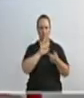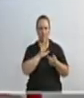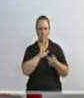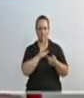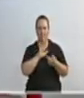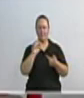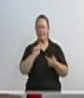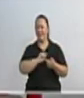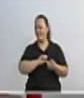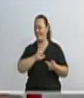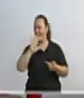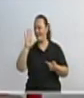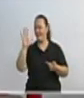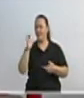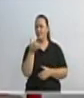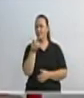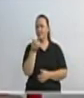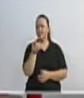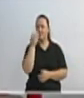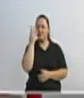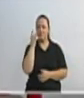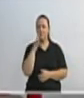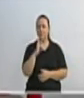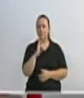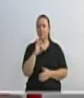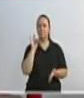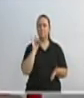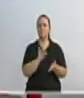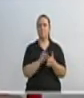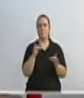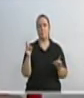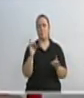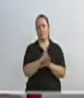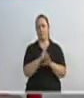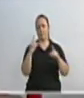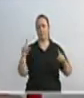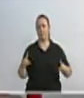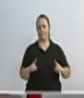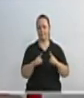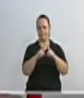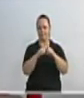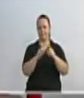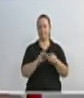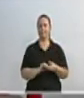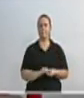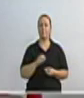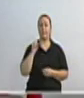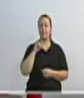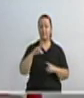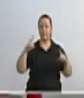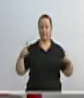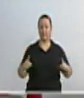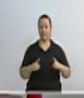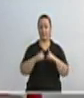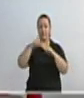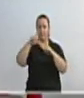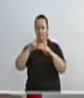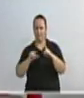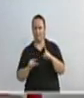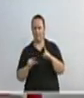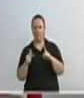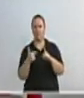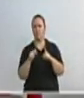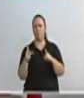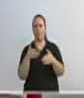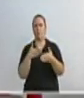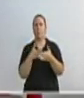60 dias o processo para a instalação de antenas no país. E para antenas menores, inclusive, dispensa prazo.